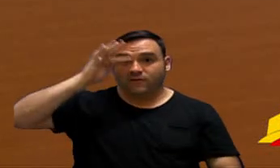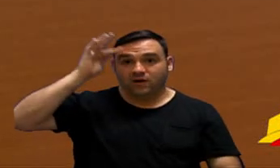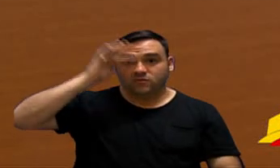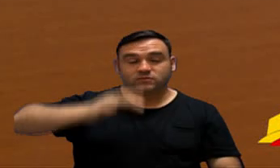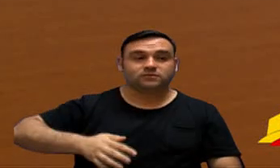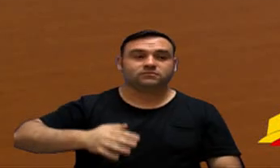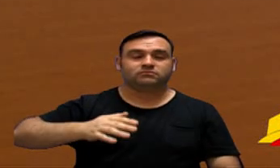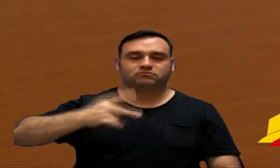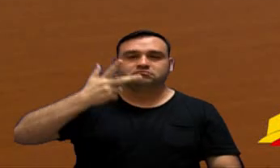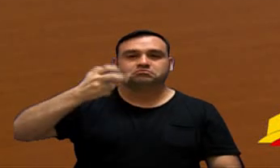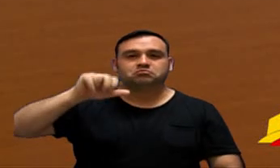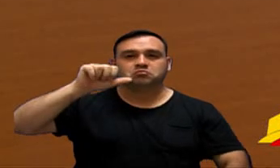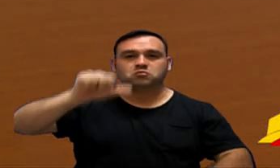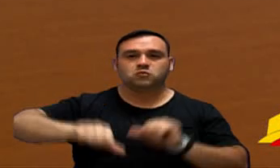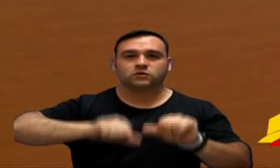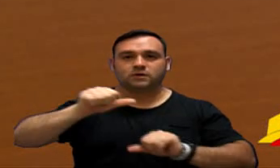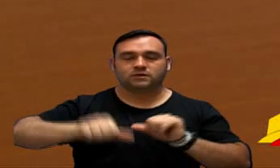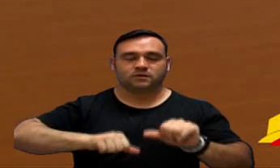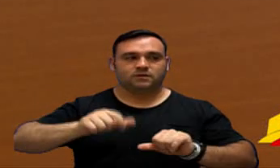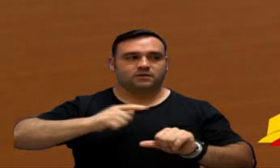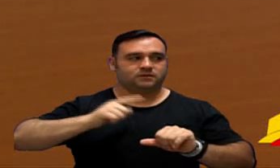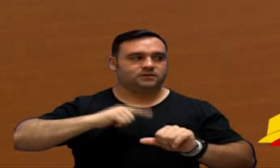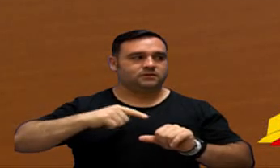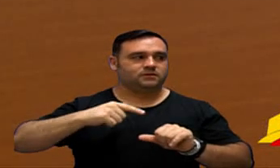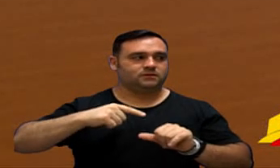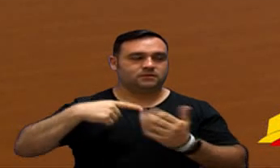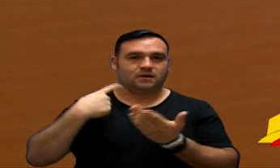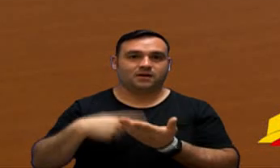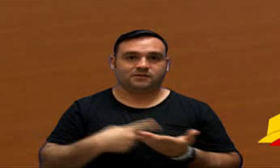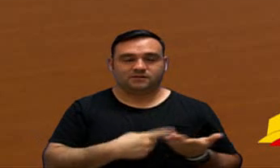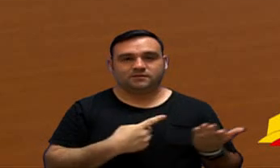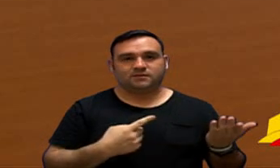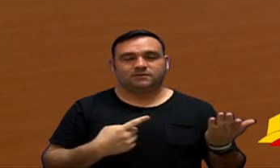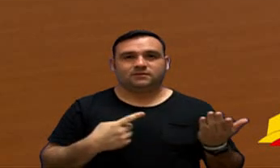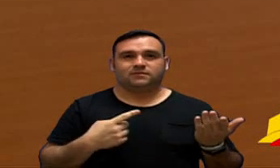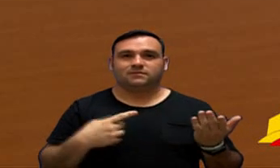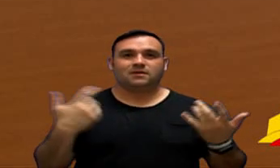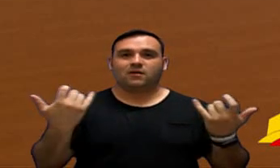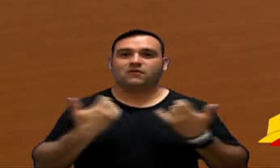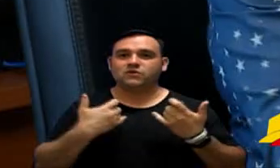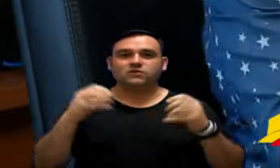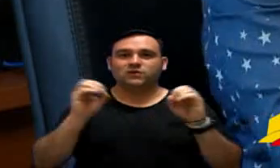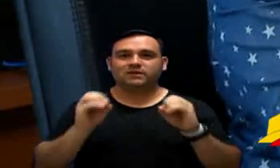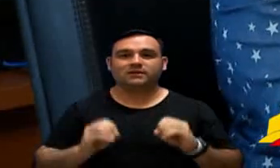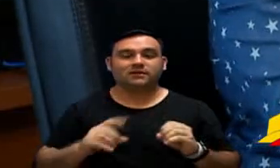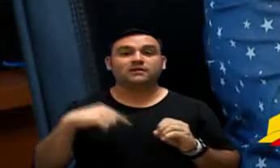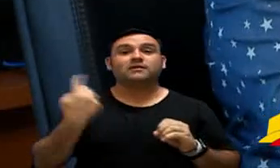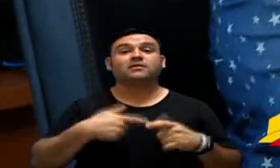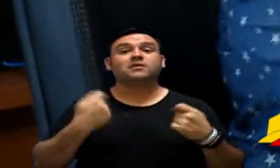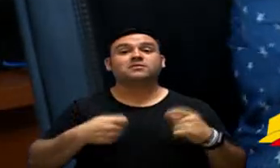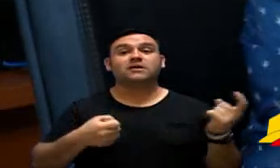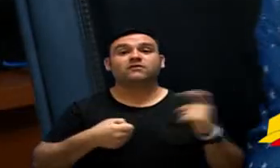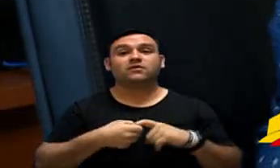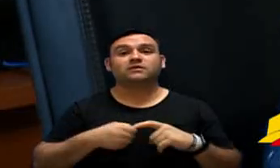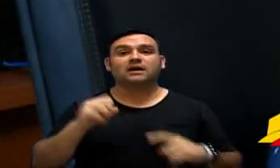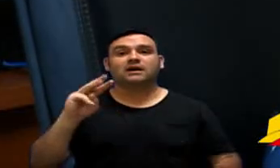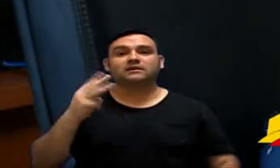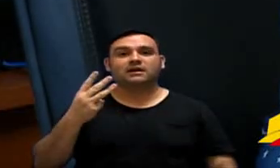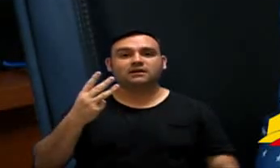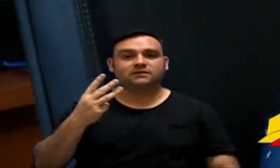viu a mudança de registrando a presença de você. Sem aviso. Nós tínhamos que voltar às 15